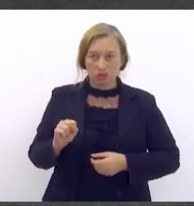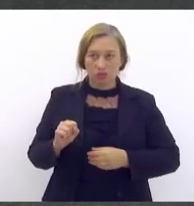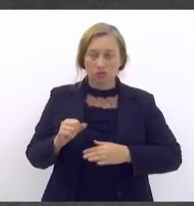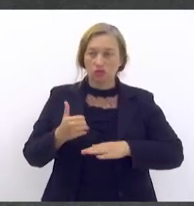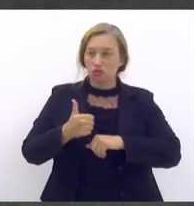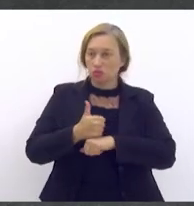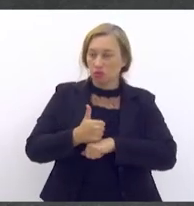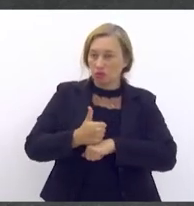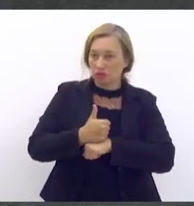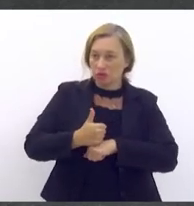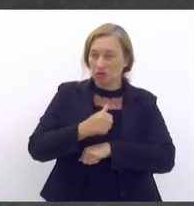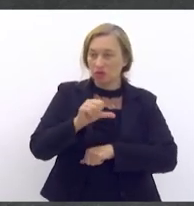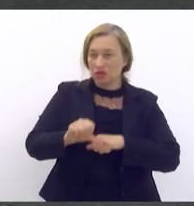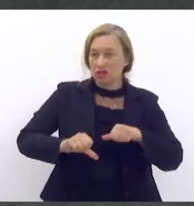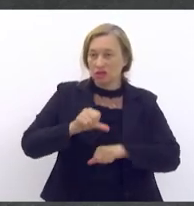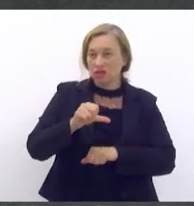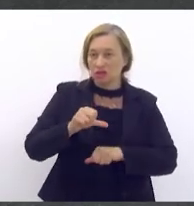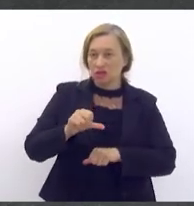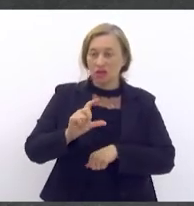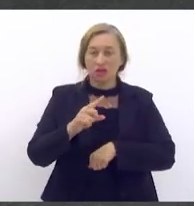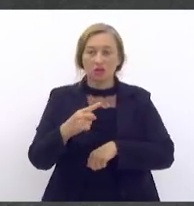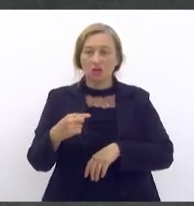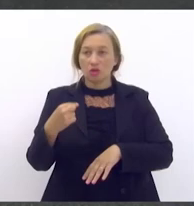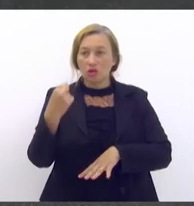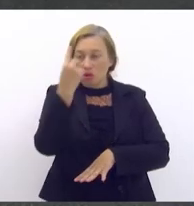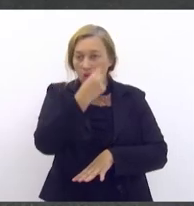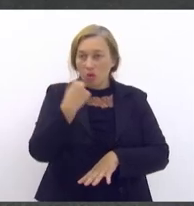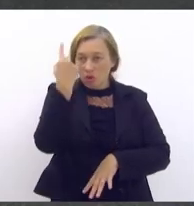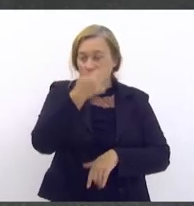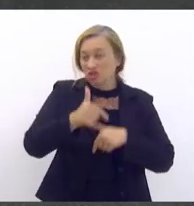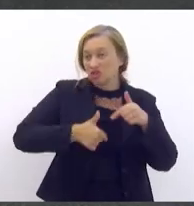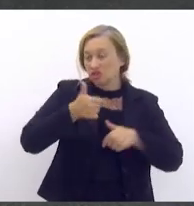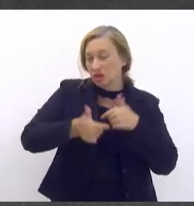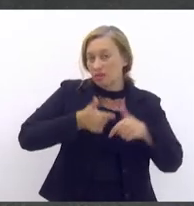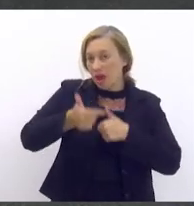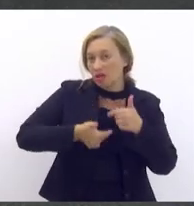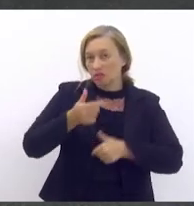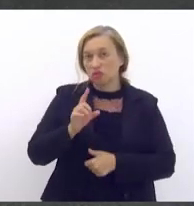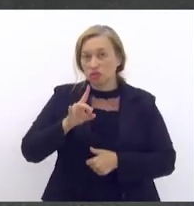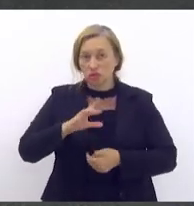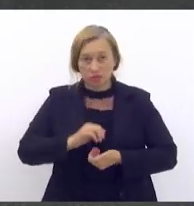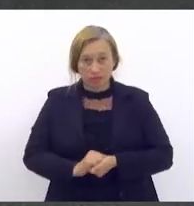vai transformar a jornada de trabalho. Isso não é o alvitre